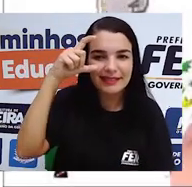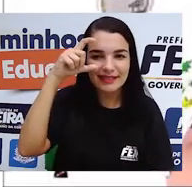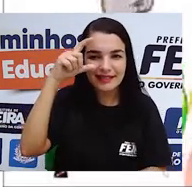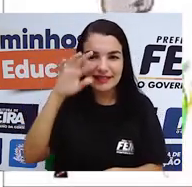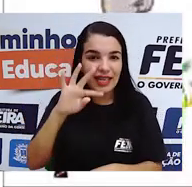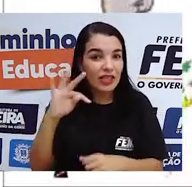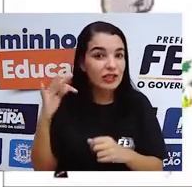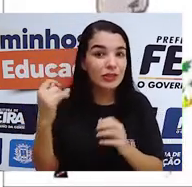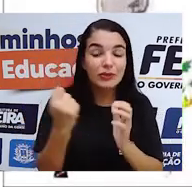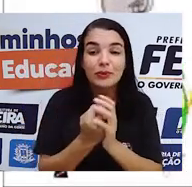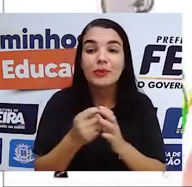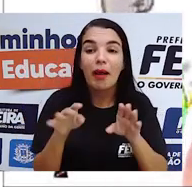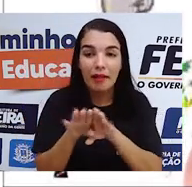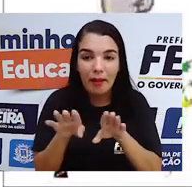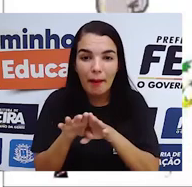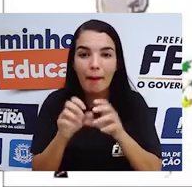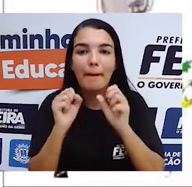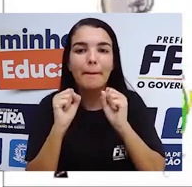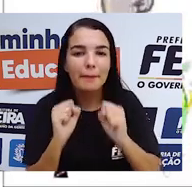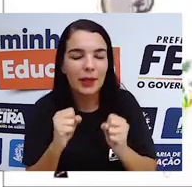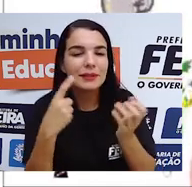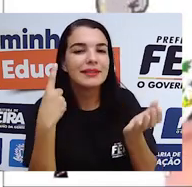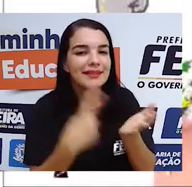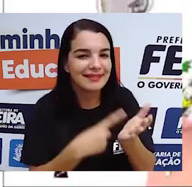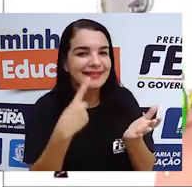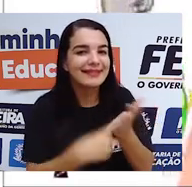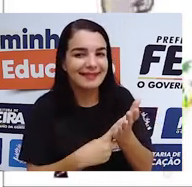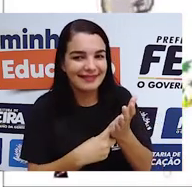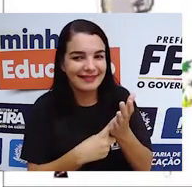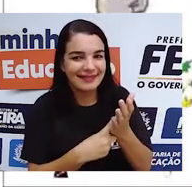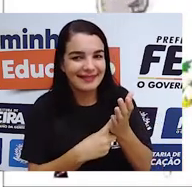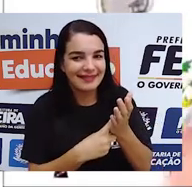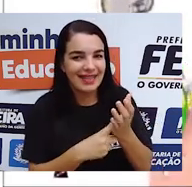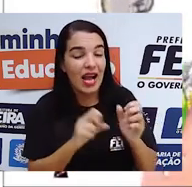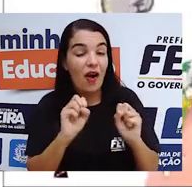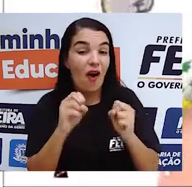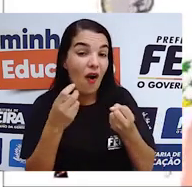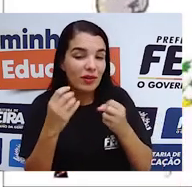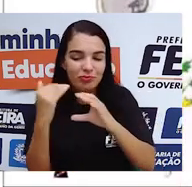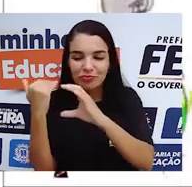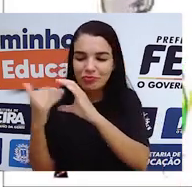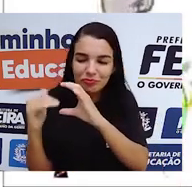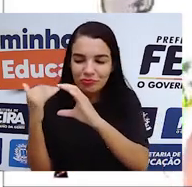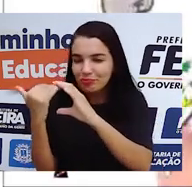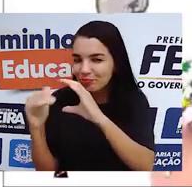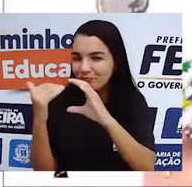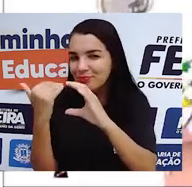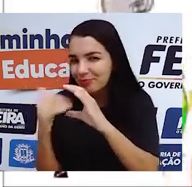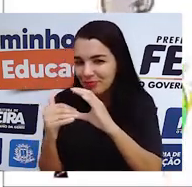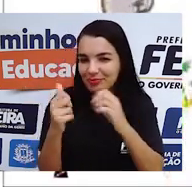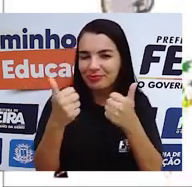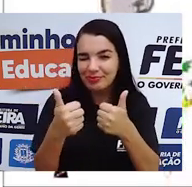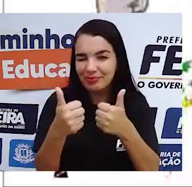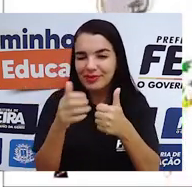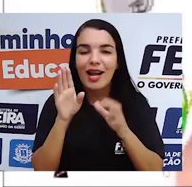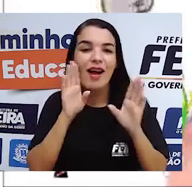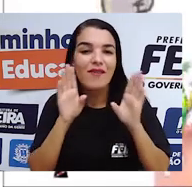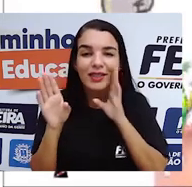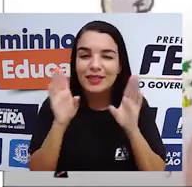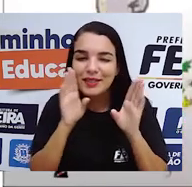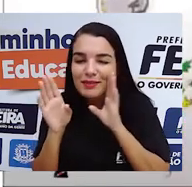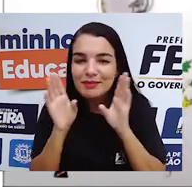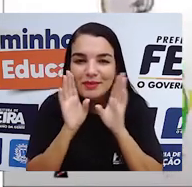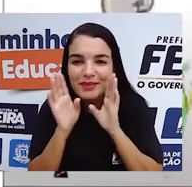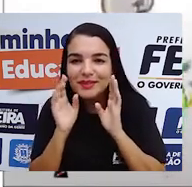Instagram, manda alguém publicar lá e me marcar nos stories ou nos comentários do Facebook. Os